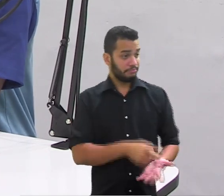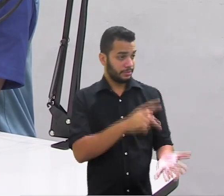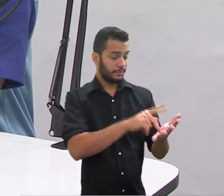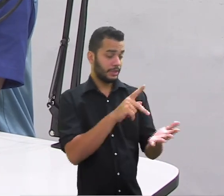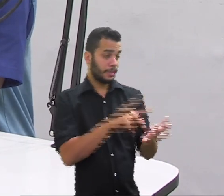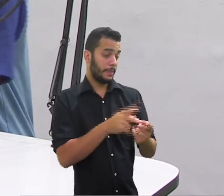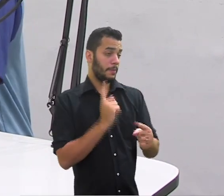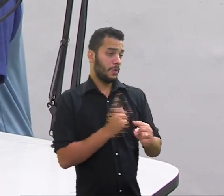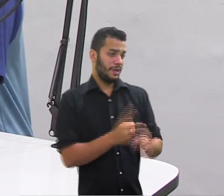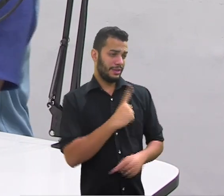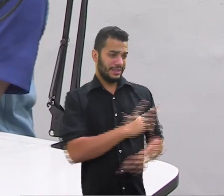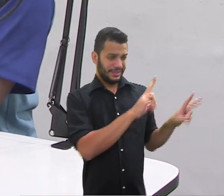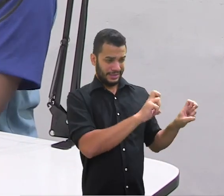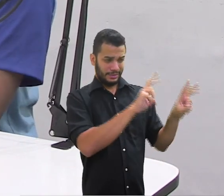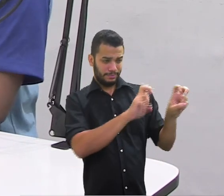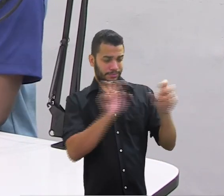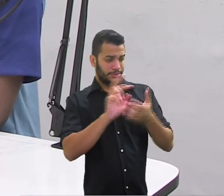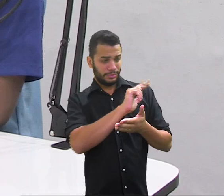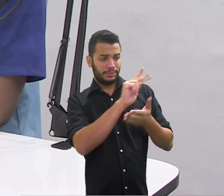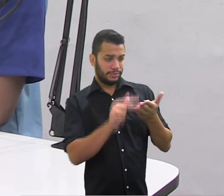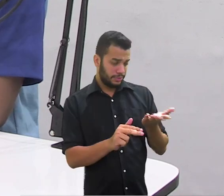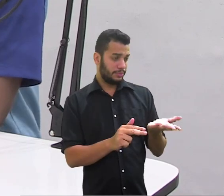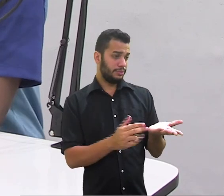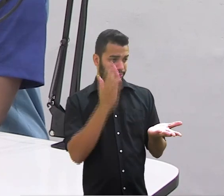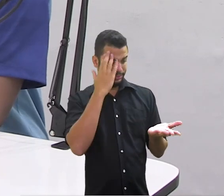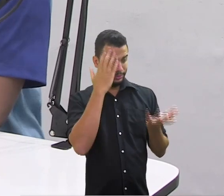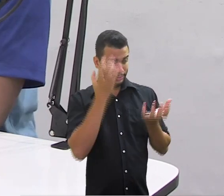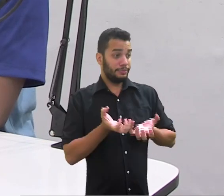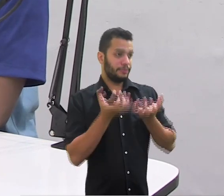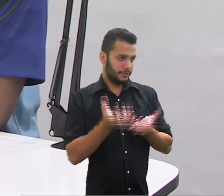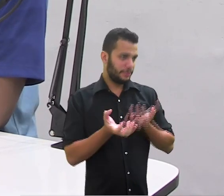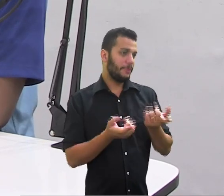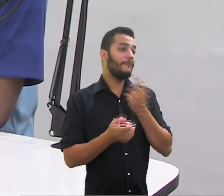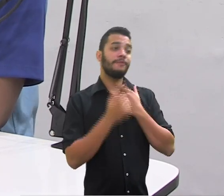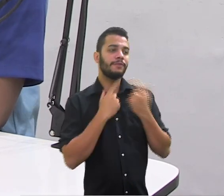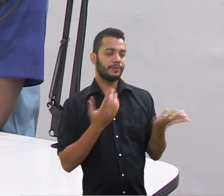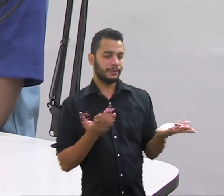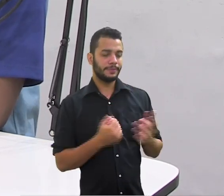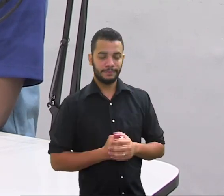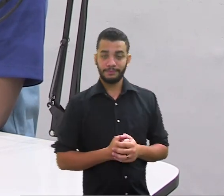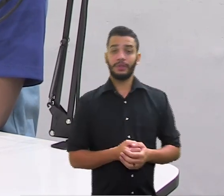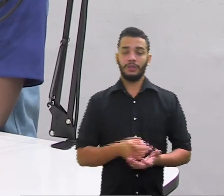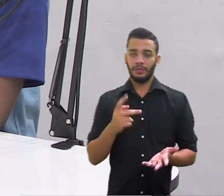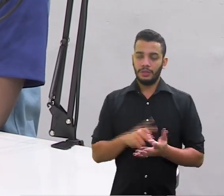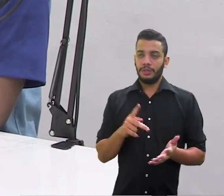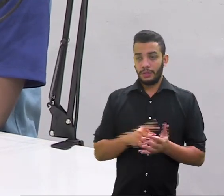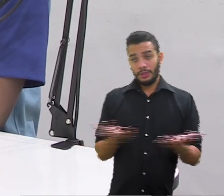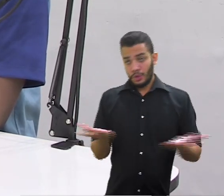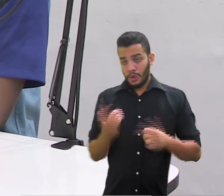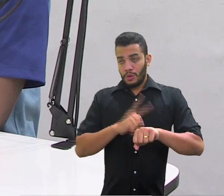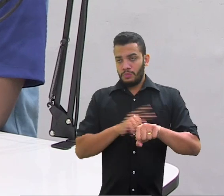abordar dentro desse programa. Isso. Então, atualmente estamos passando por muitos transtornos e que acaba